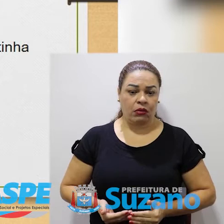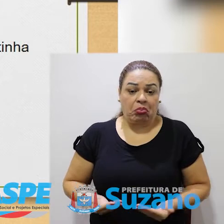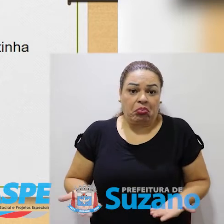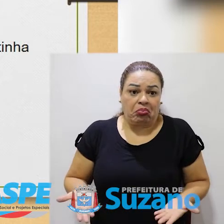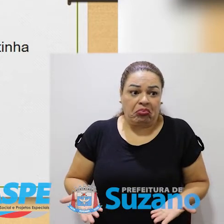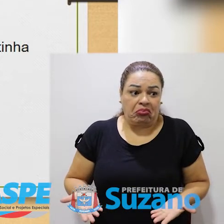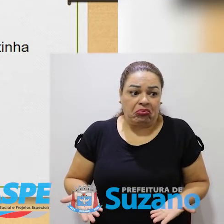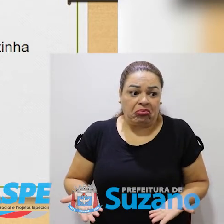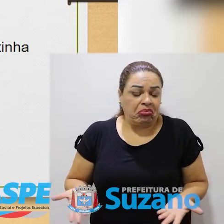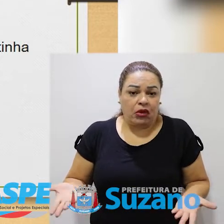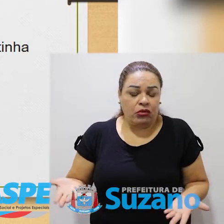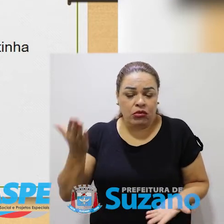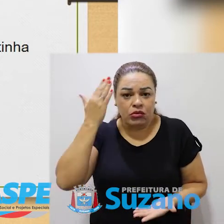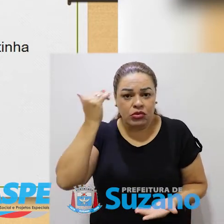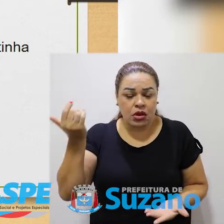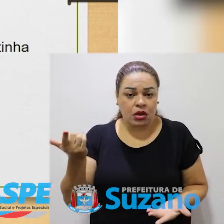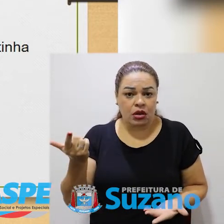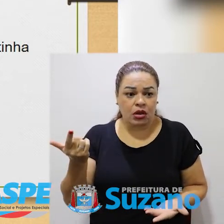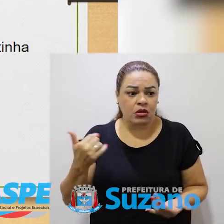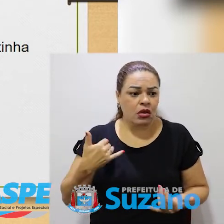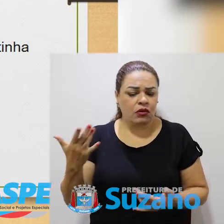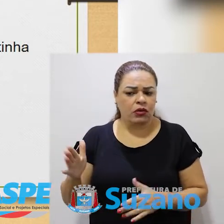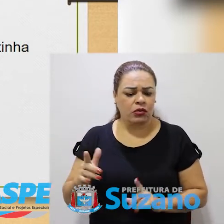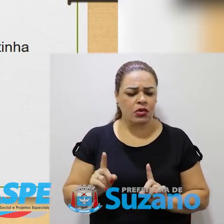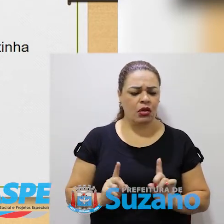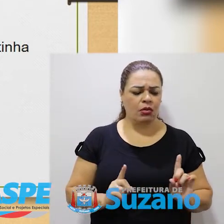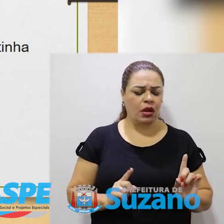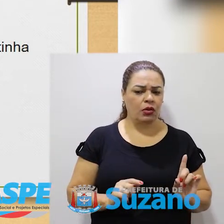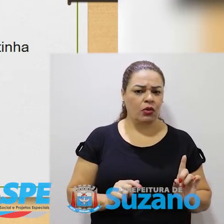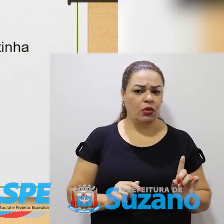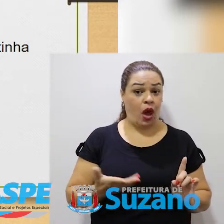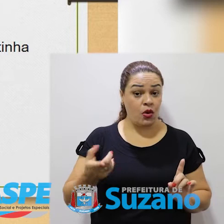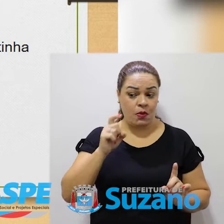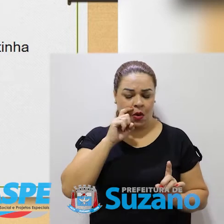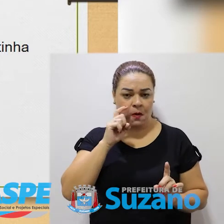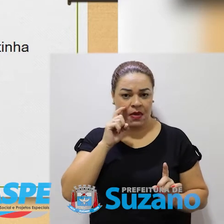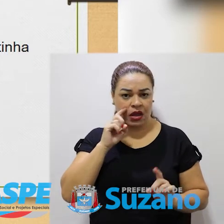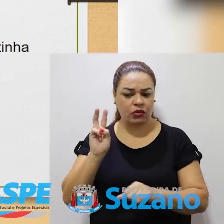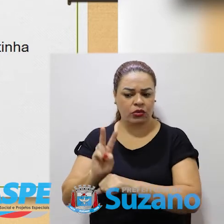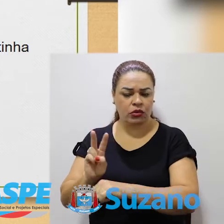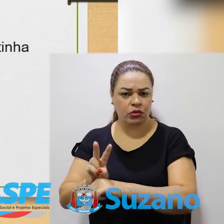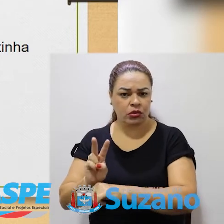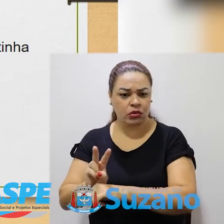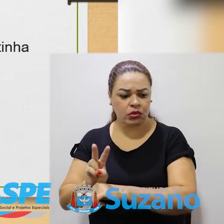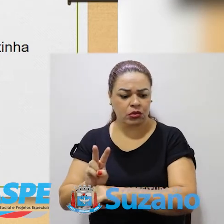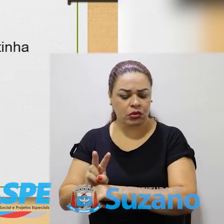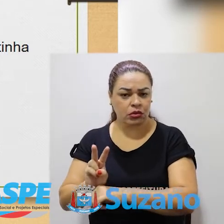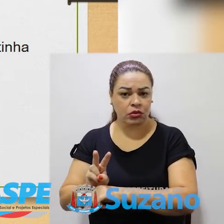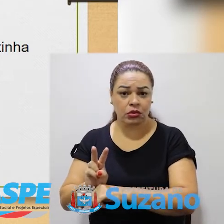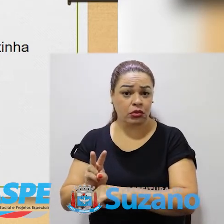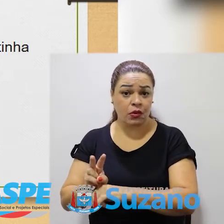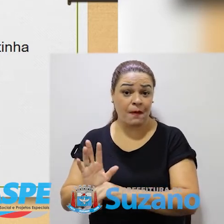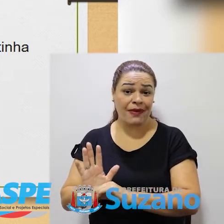quando. Estávamos no campo. O meu pai, que estudava então medicina, cuidou dele. Coseu-lhe o ferimento, mas não